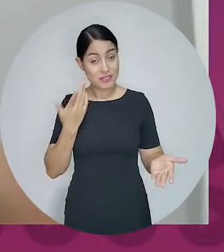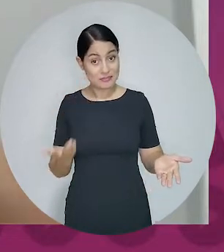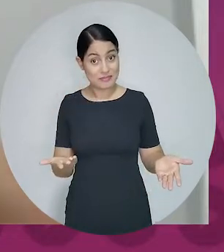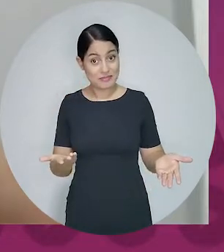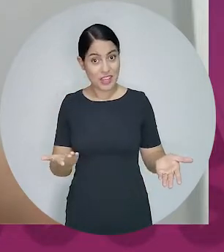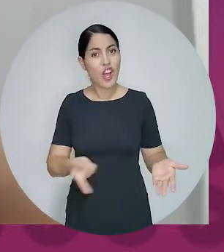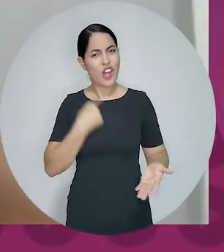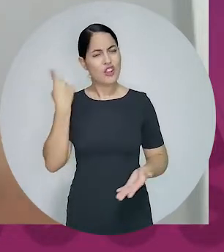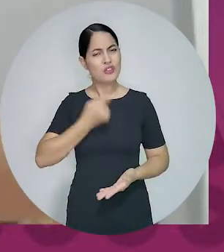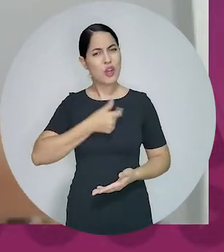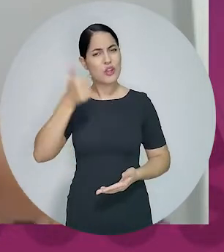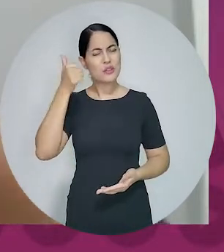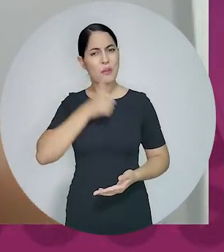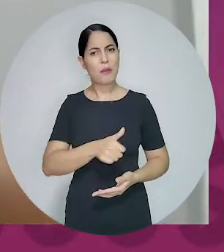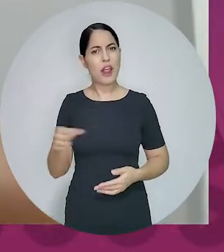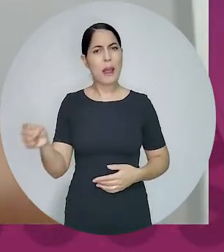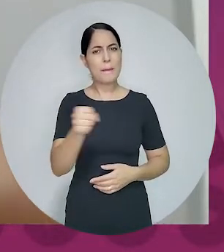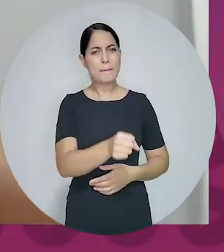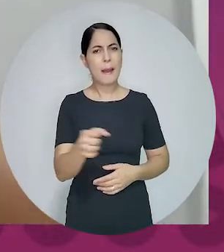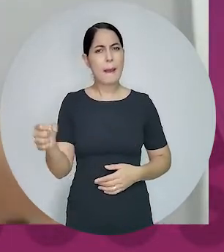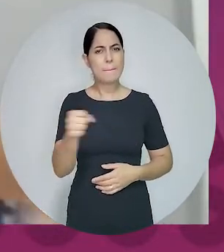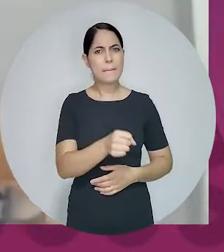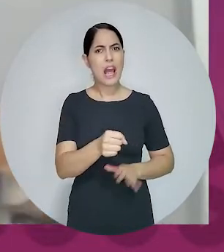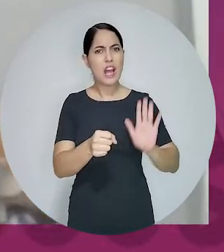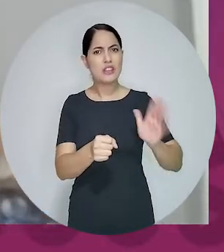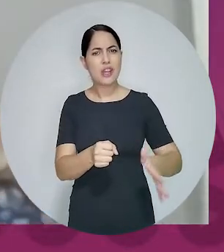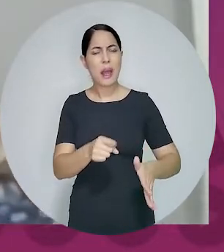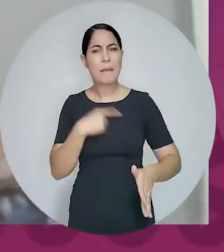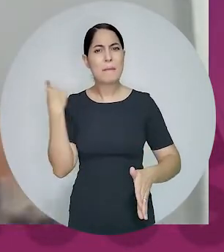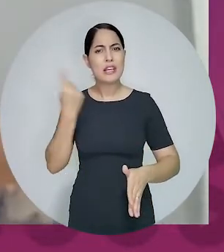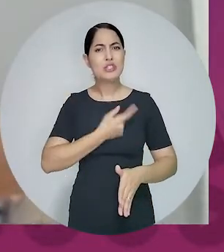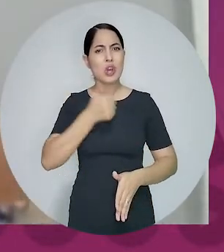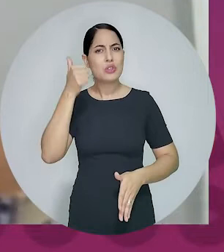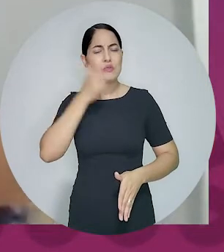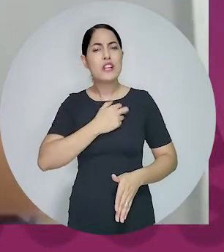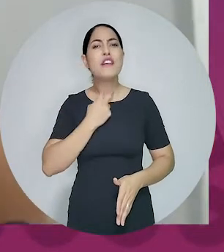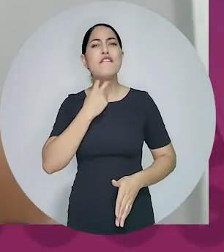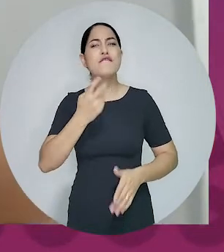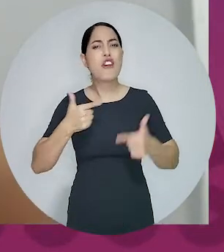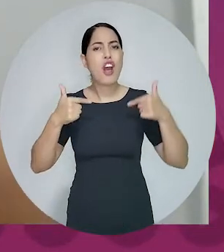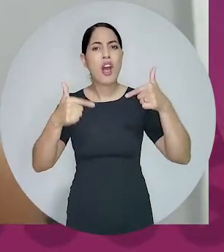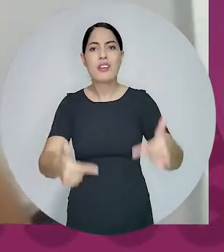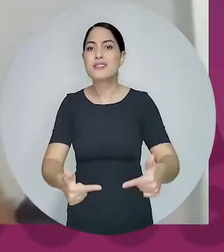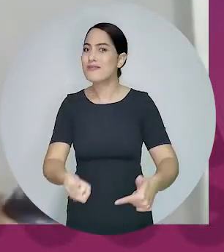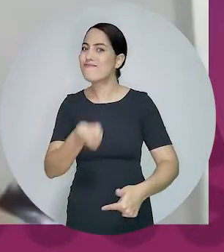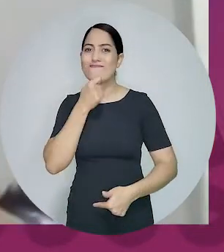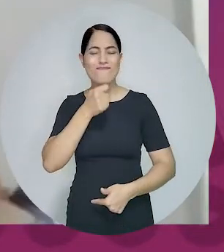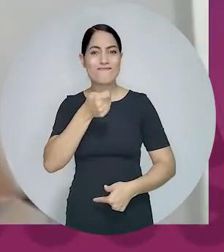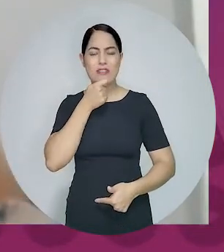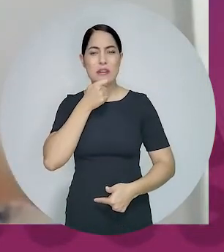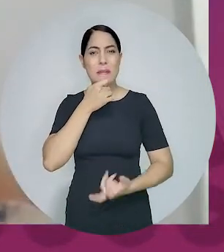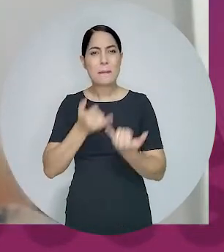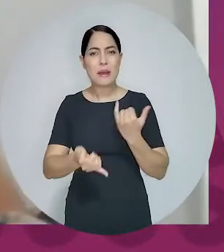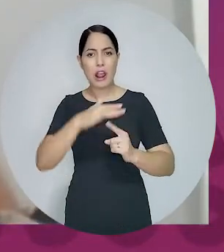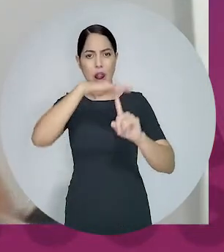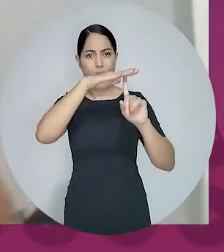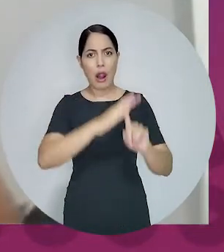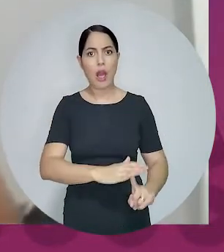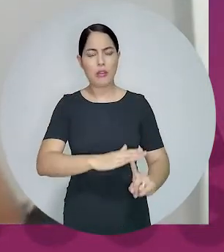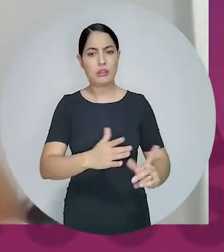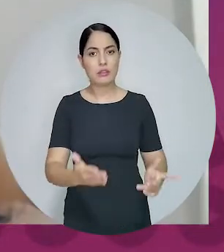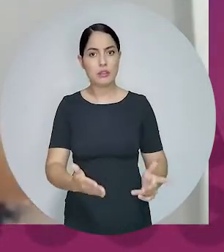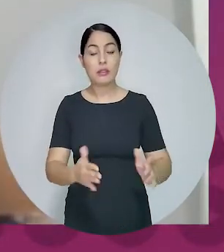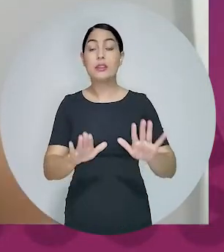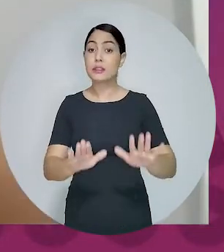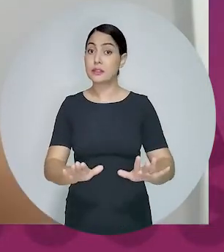É interessante que a gente comece a ter vez, mas a gente ainda não tem voz. Eu tenho batido nessa tecla, porque nos é